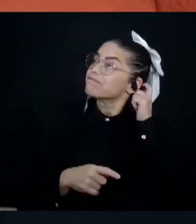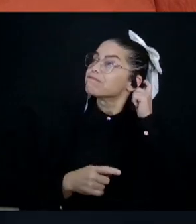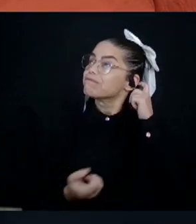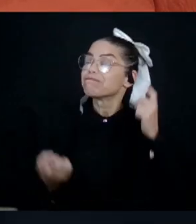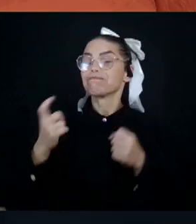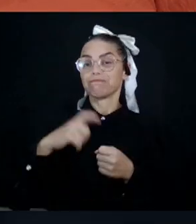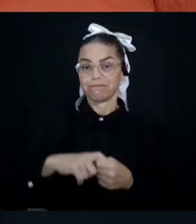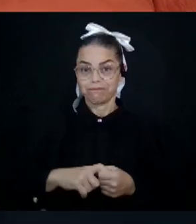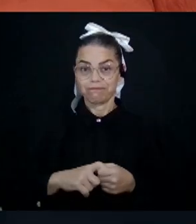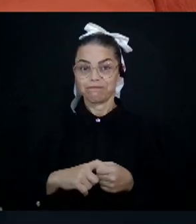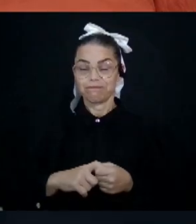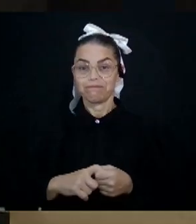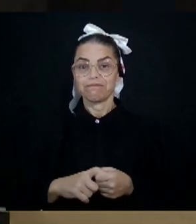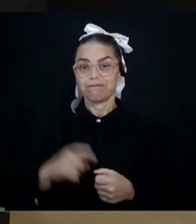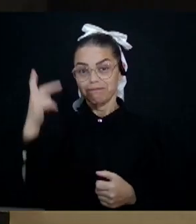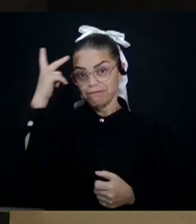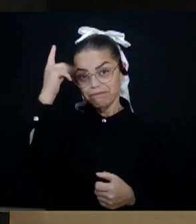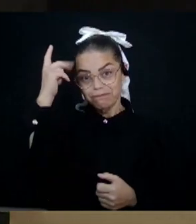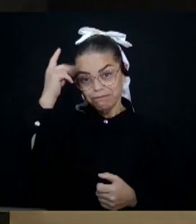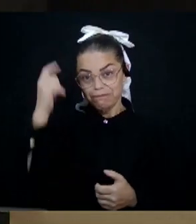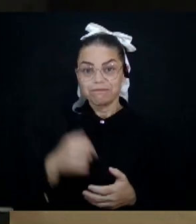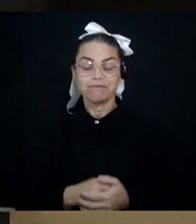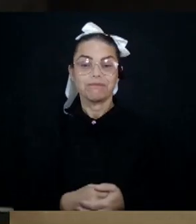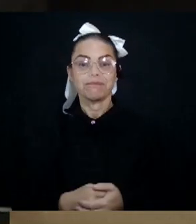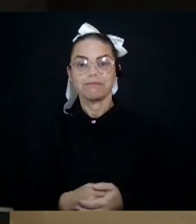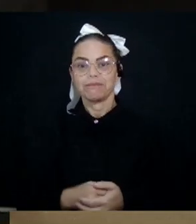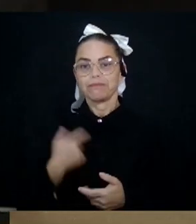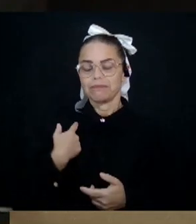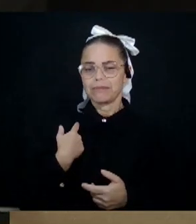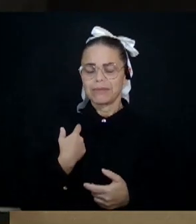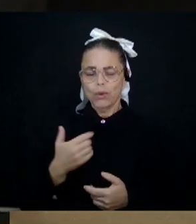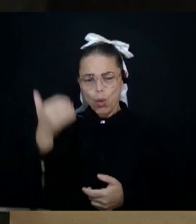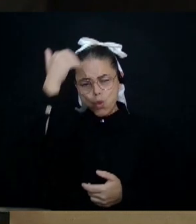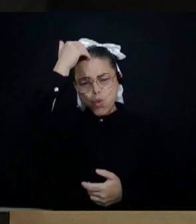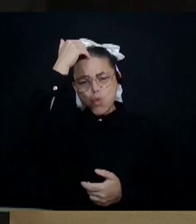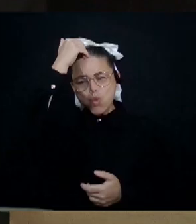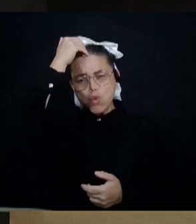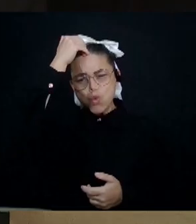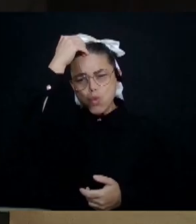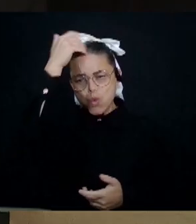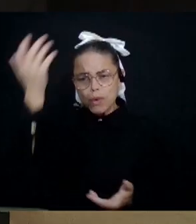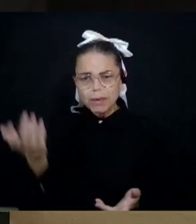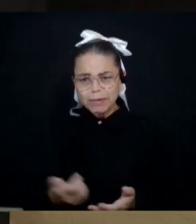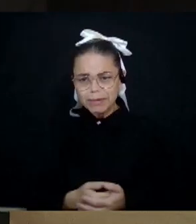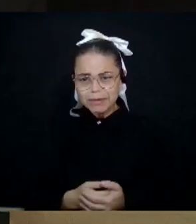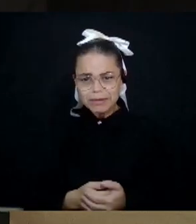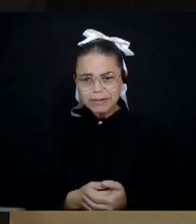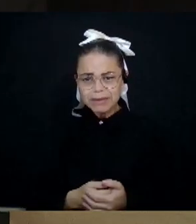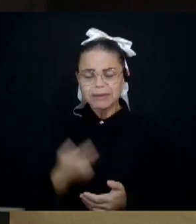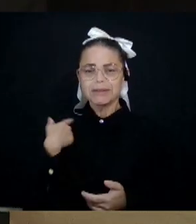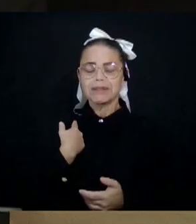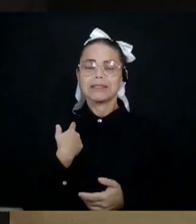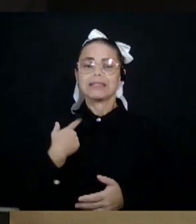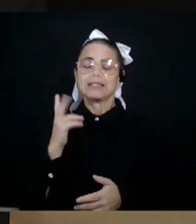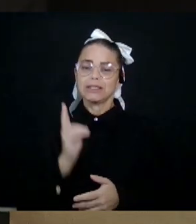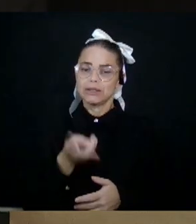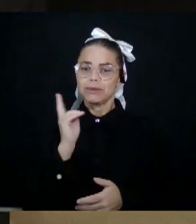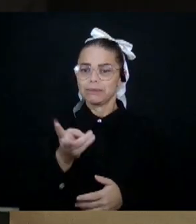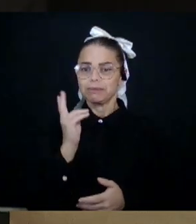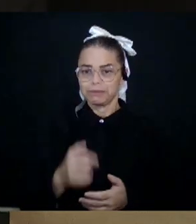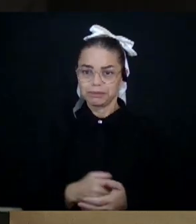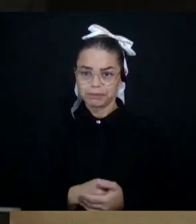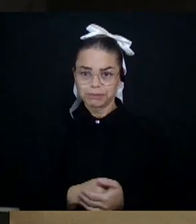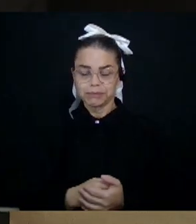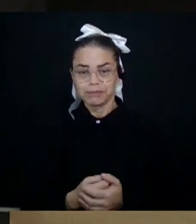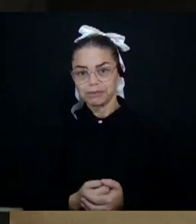ao ritmo normal. Tem uma culpa embutida aí no nosso descanso, o modelo de produtividade constante, como o